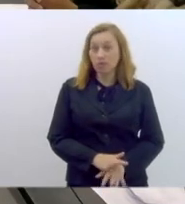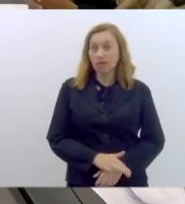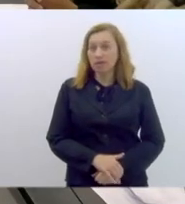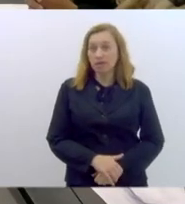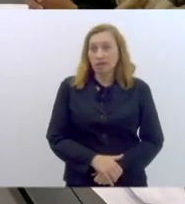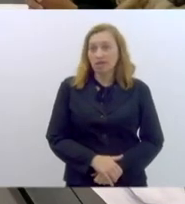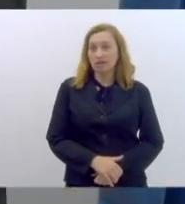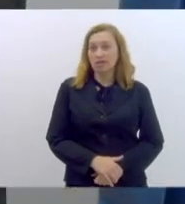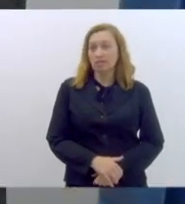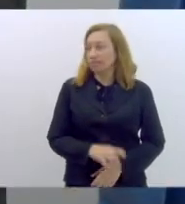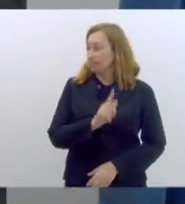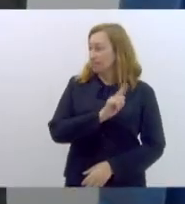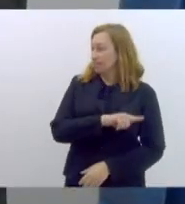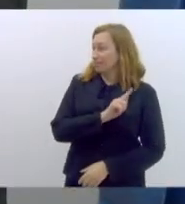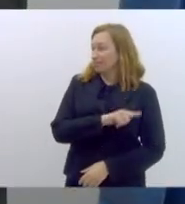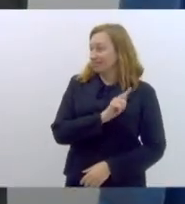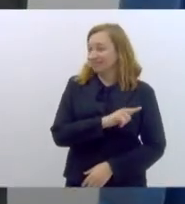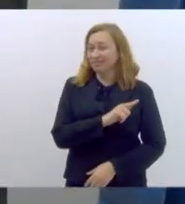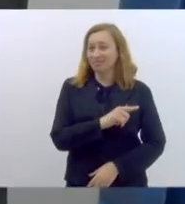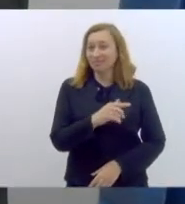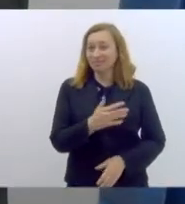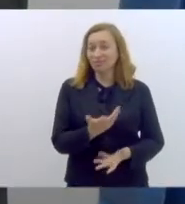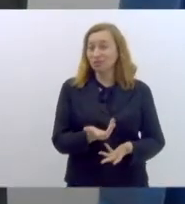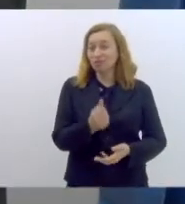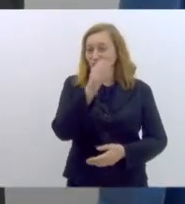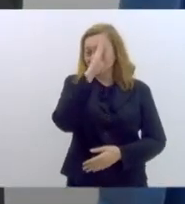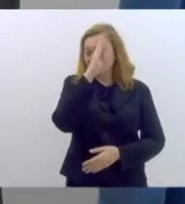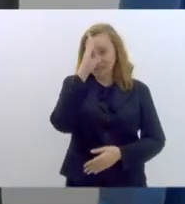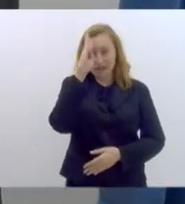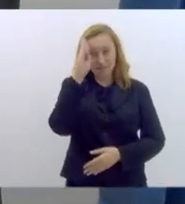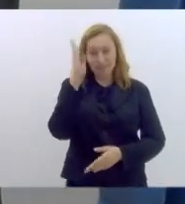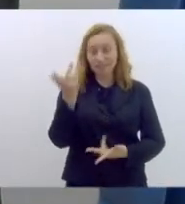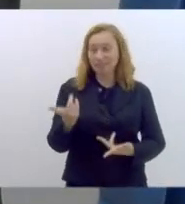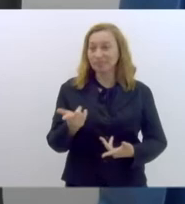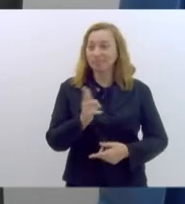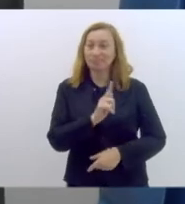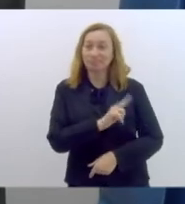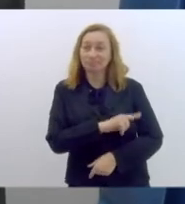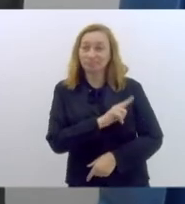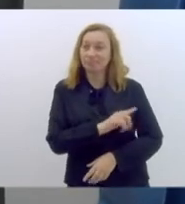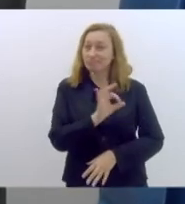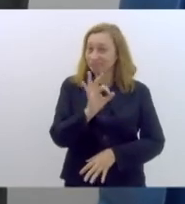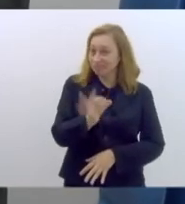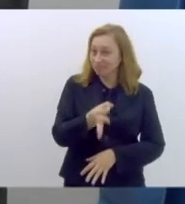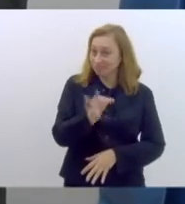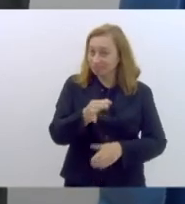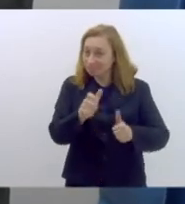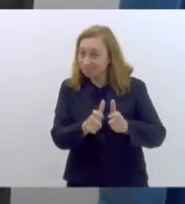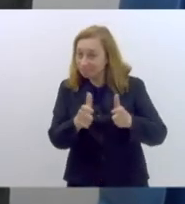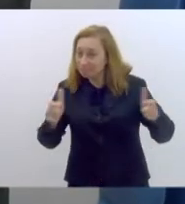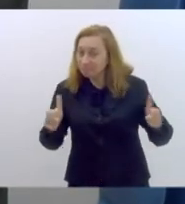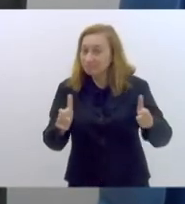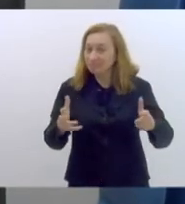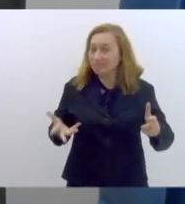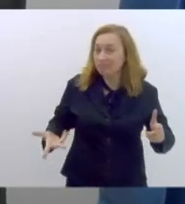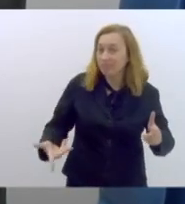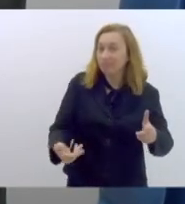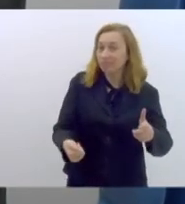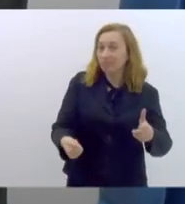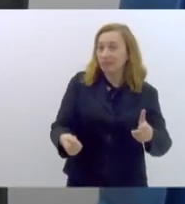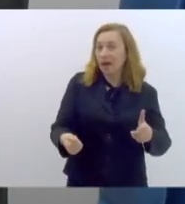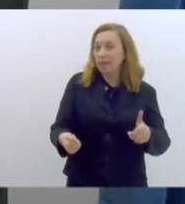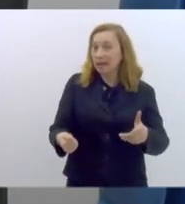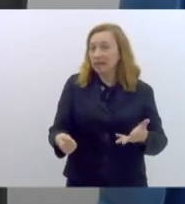gestão e a academia com a prática de gestão, evidentemente que amplia a qualidade